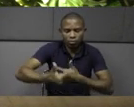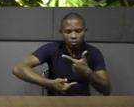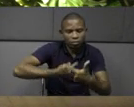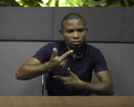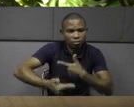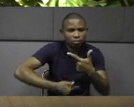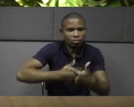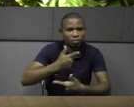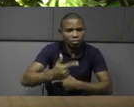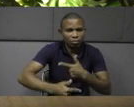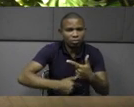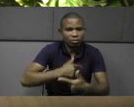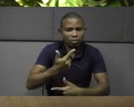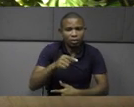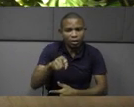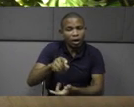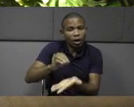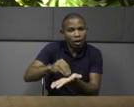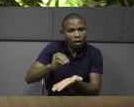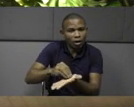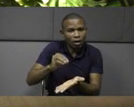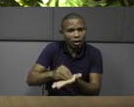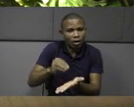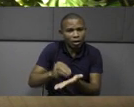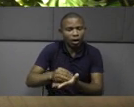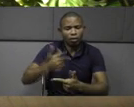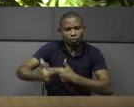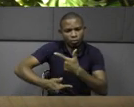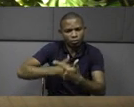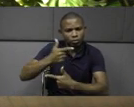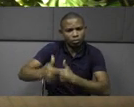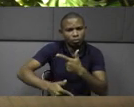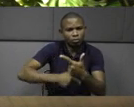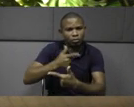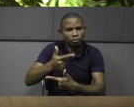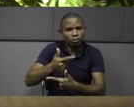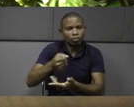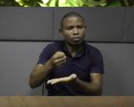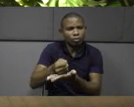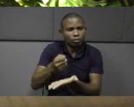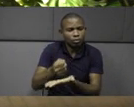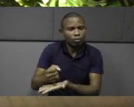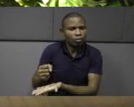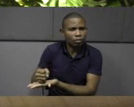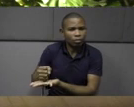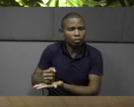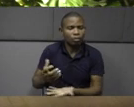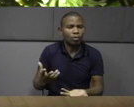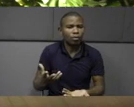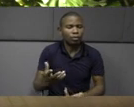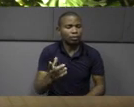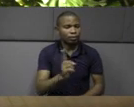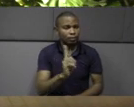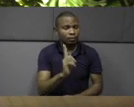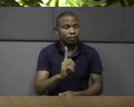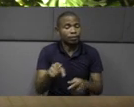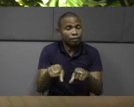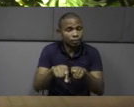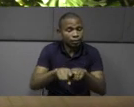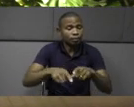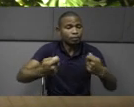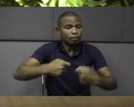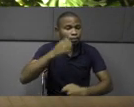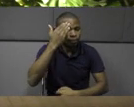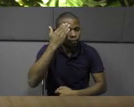projetos da ausência de iniciativas completos a gente tem muito acúmulo de entender que no brasil e aí falando concretamente o